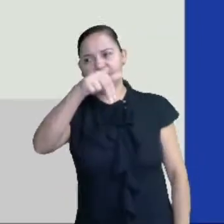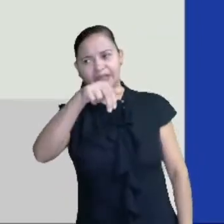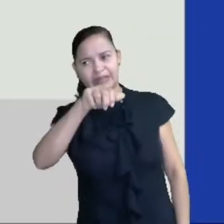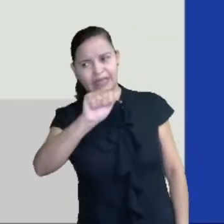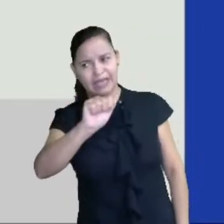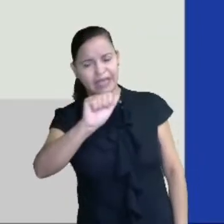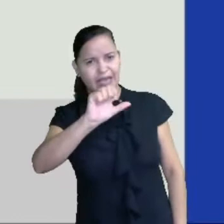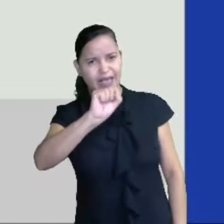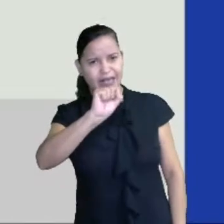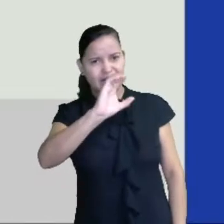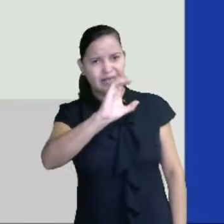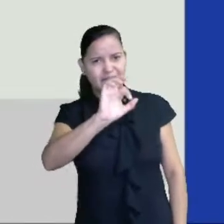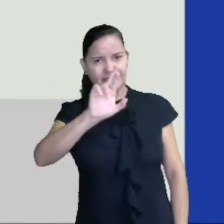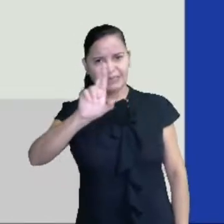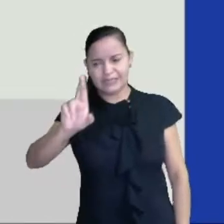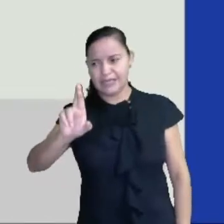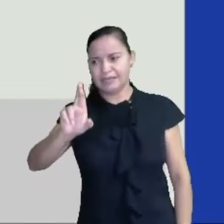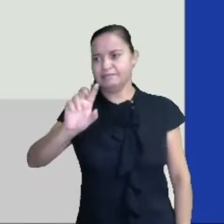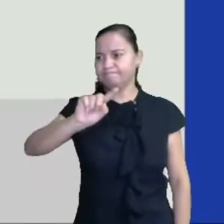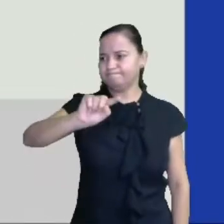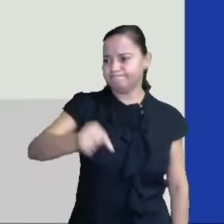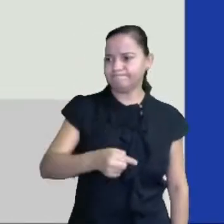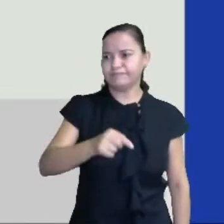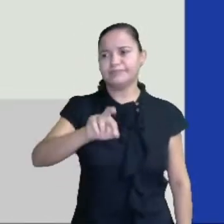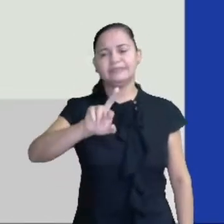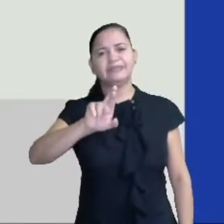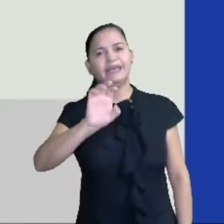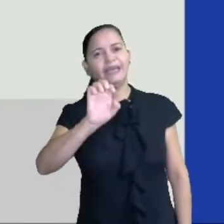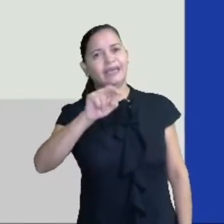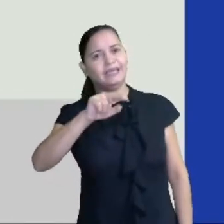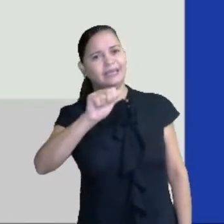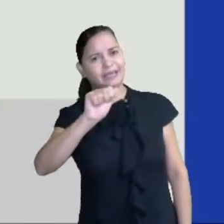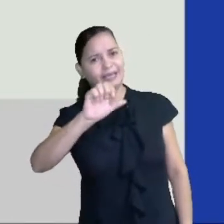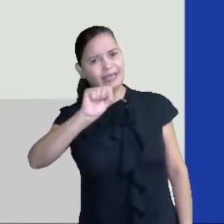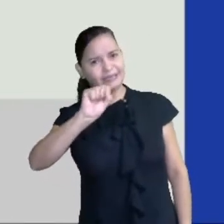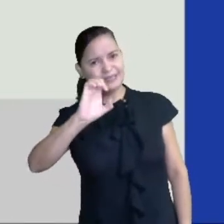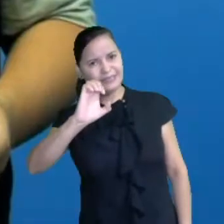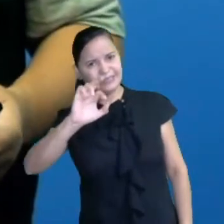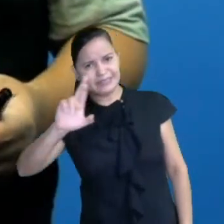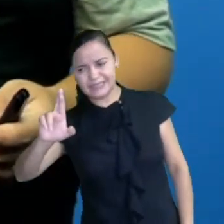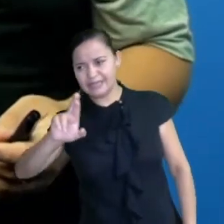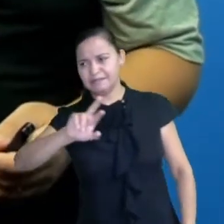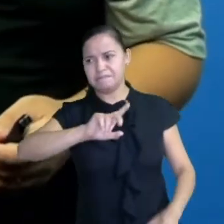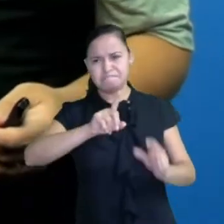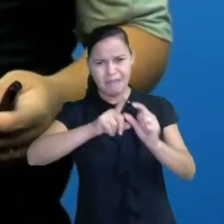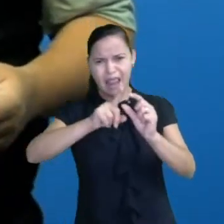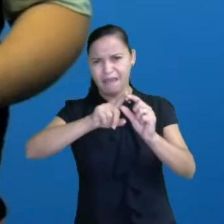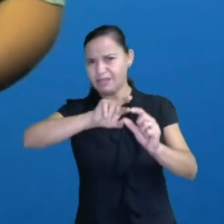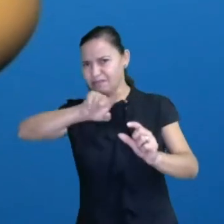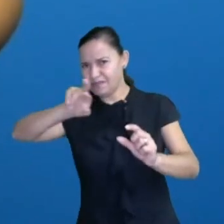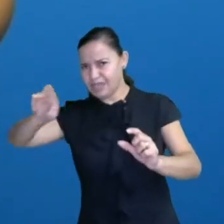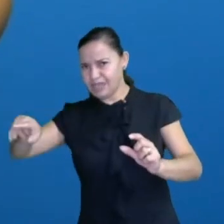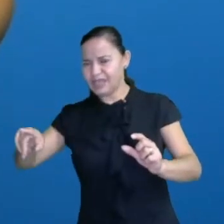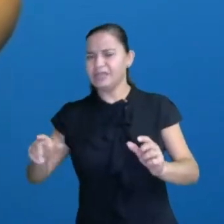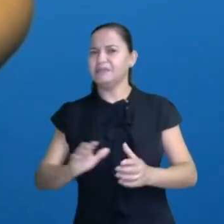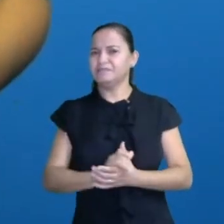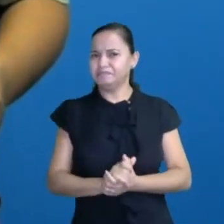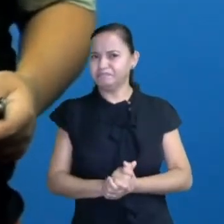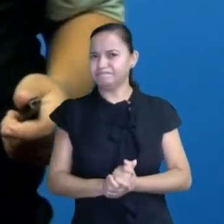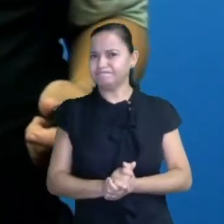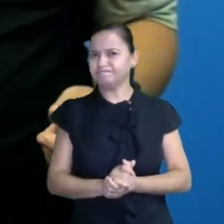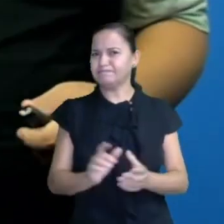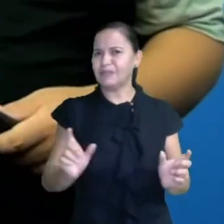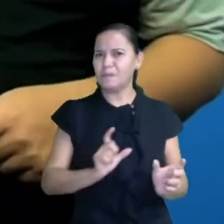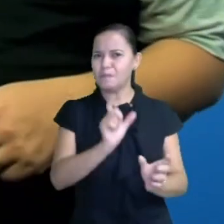nasciturno. Professor, onde está o morfema, né? Como é que o morfema ele está